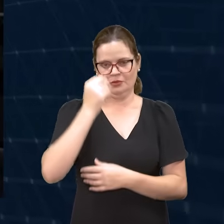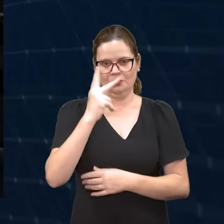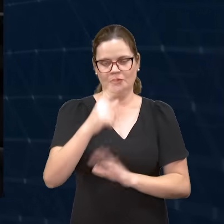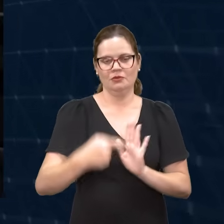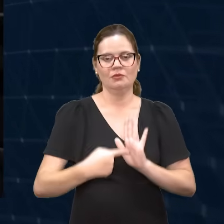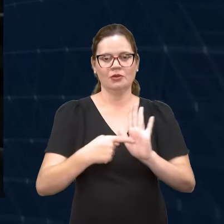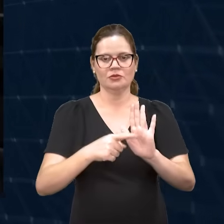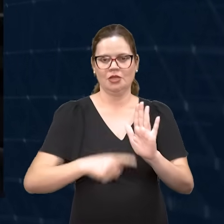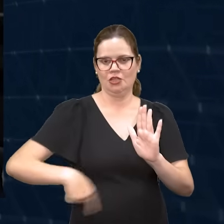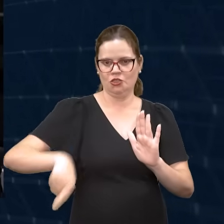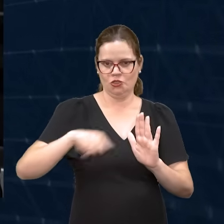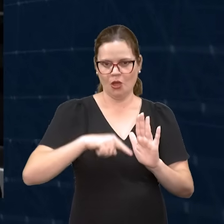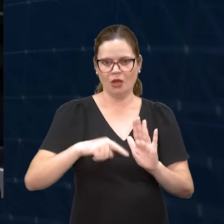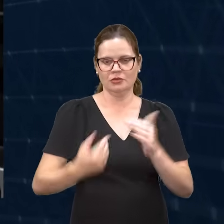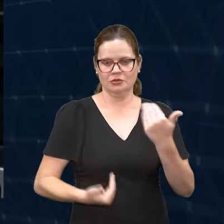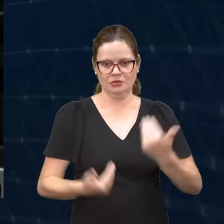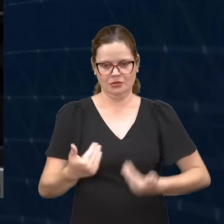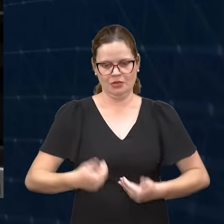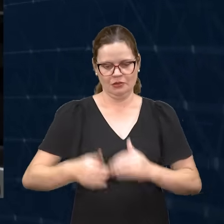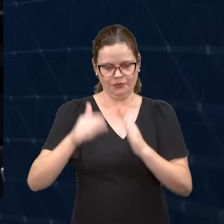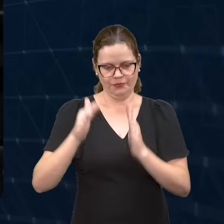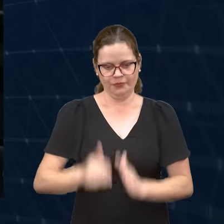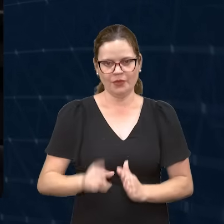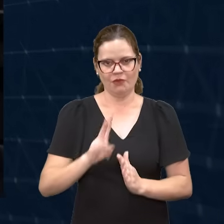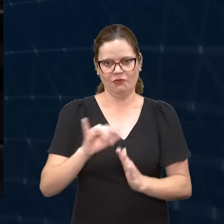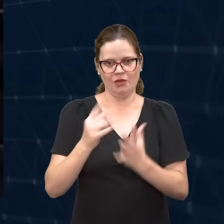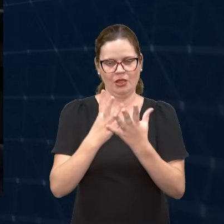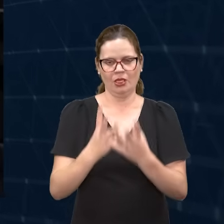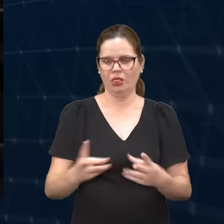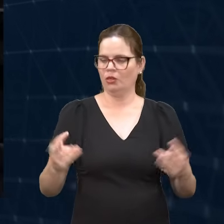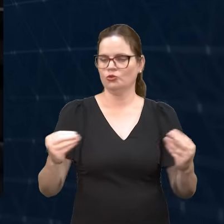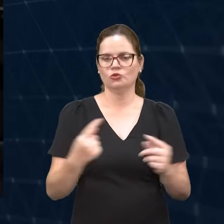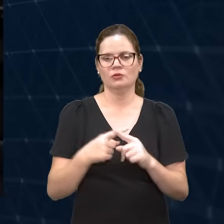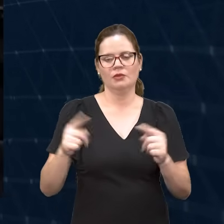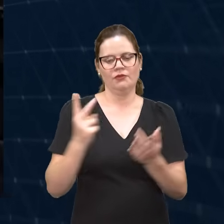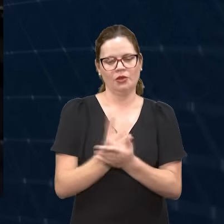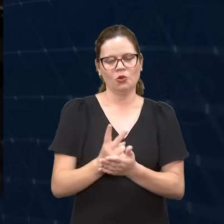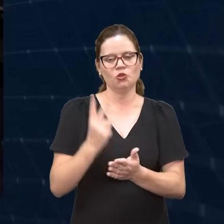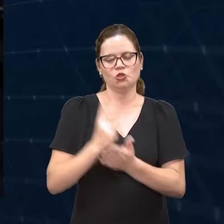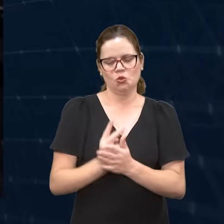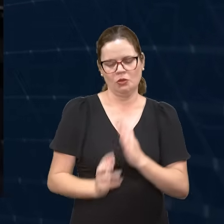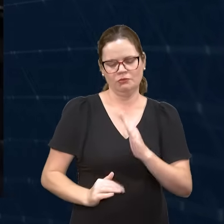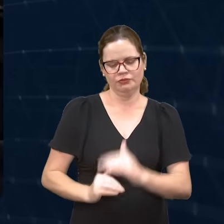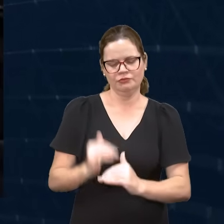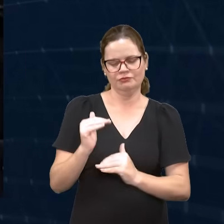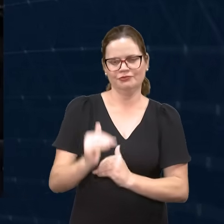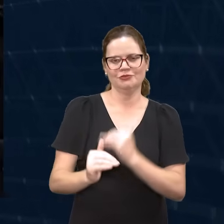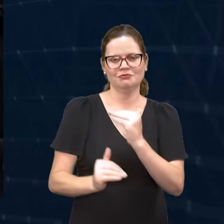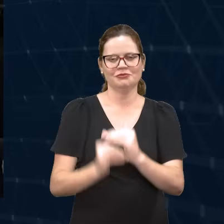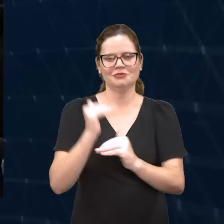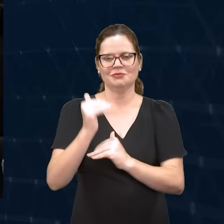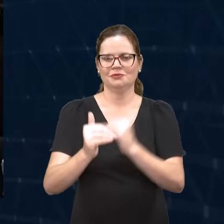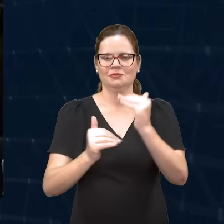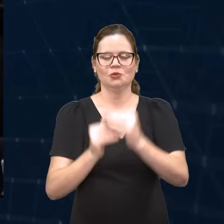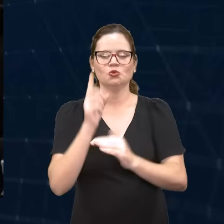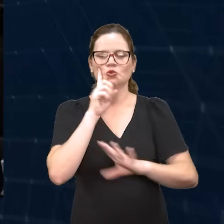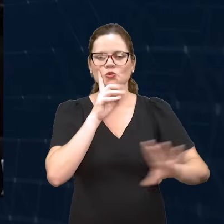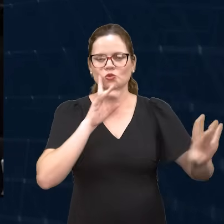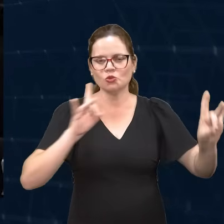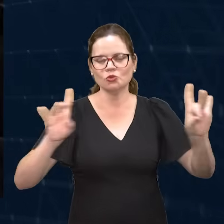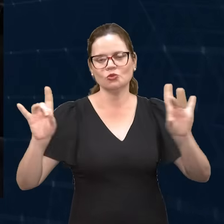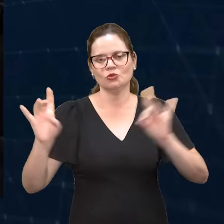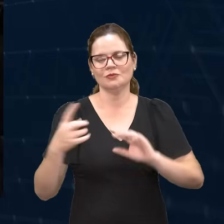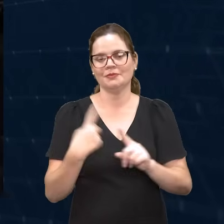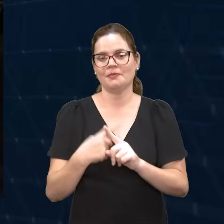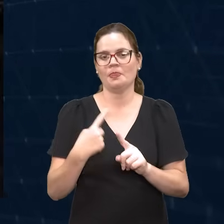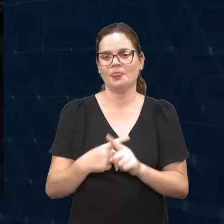justos, ela não vai se desfazer, mas ela vai continuar a florescer, a progredir e se expandir,